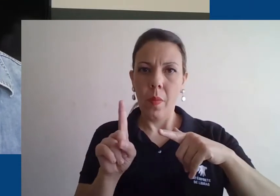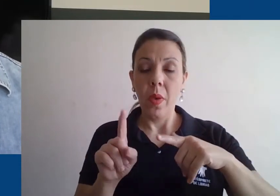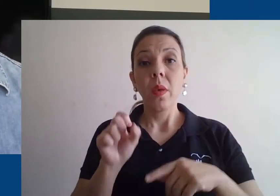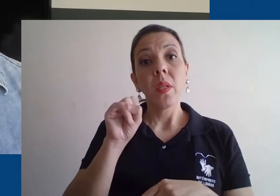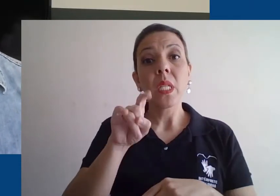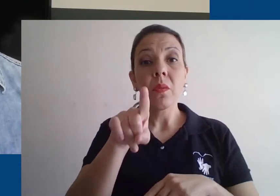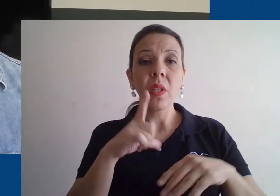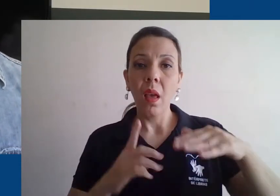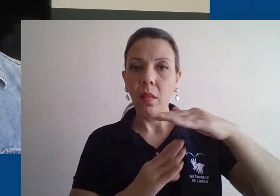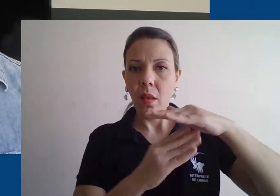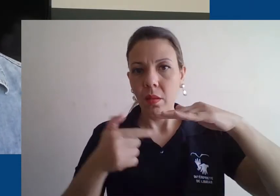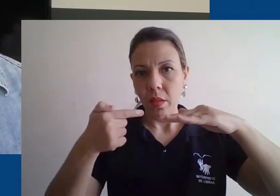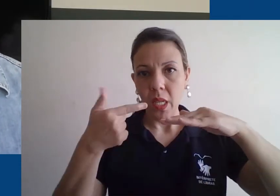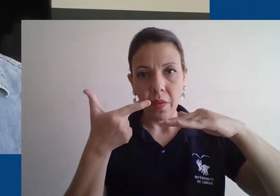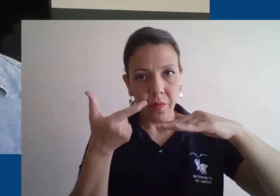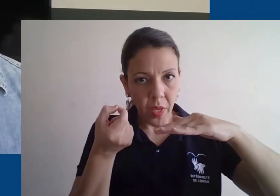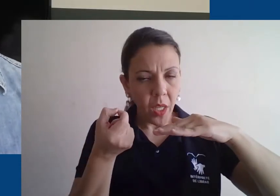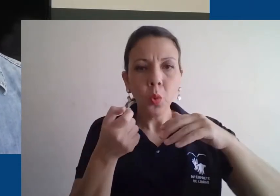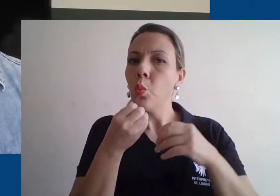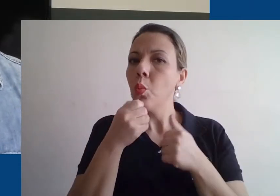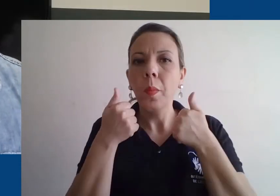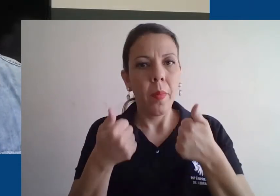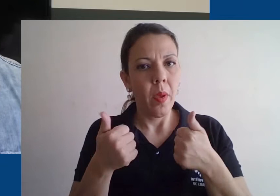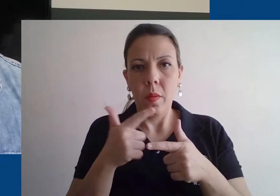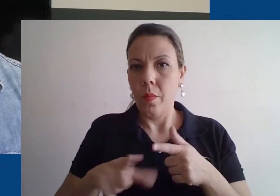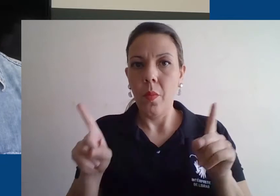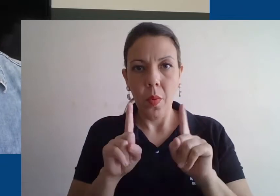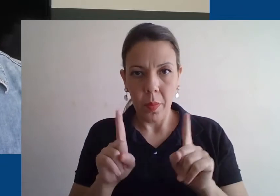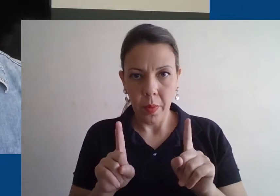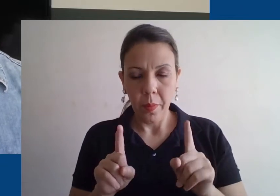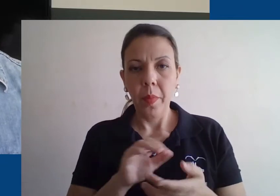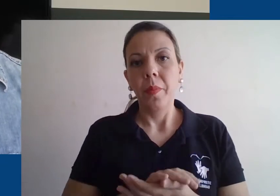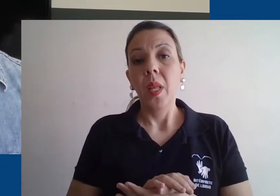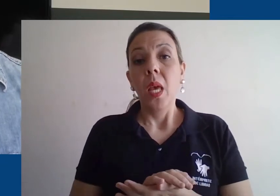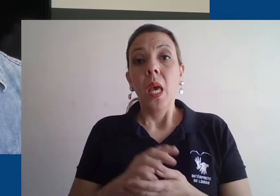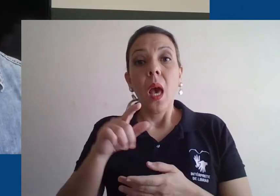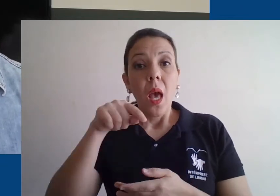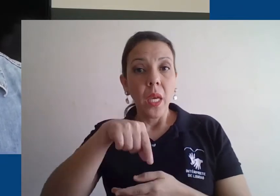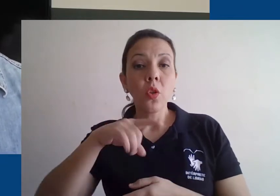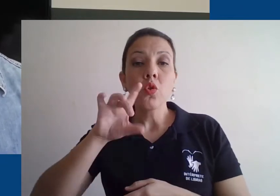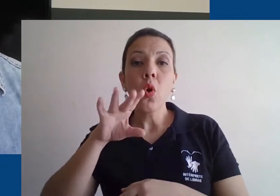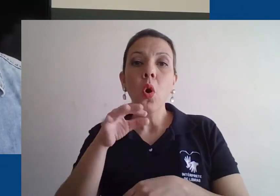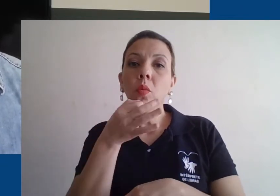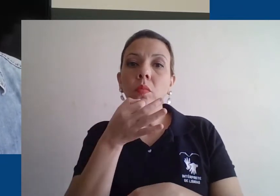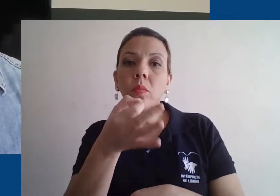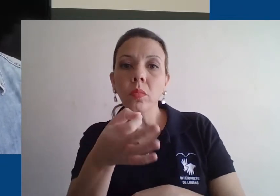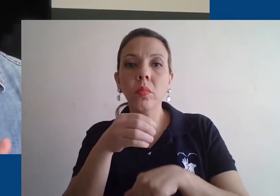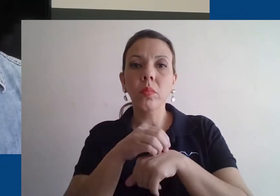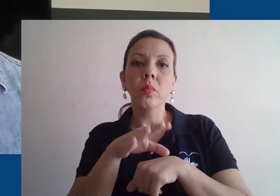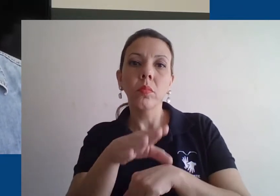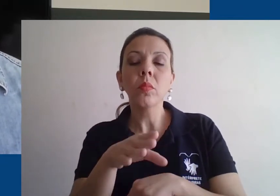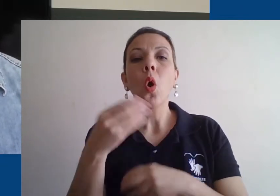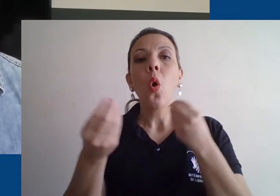acesso até 720, tudo bem, tá bom? Como eu disse, a gente está tentando colocar um cenário